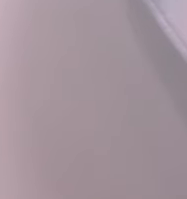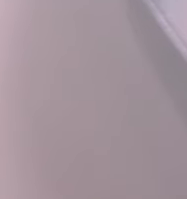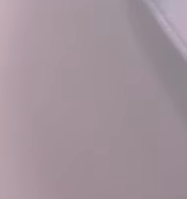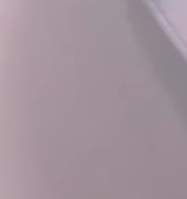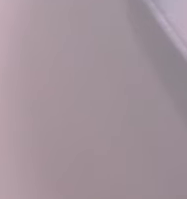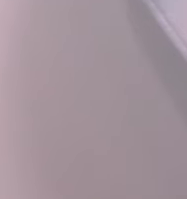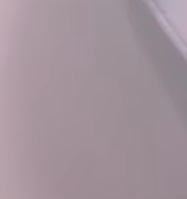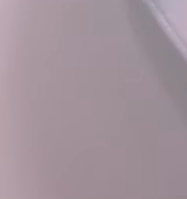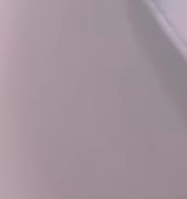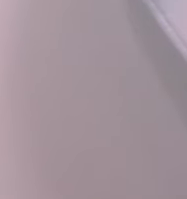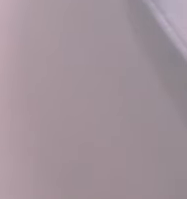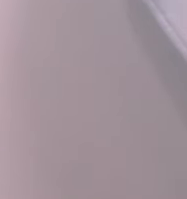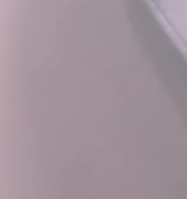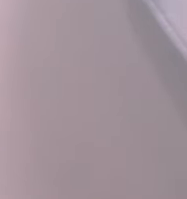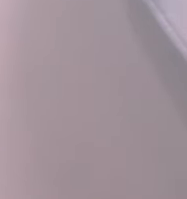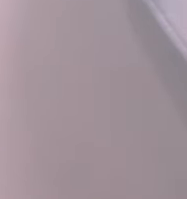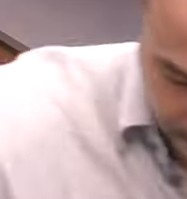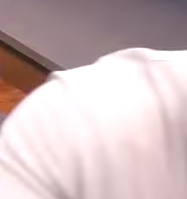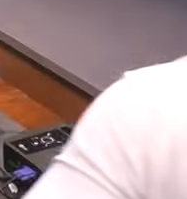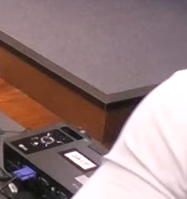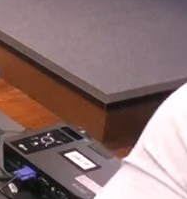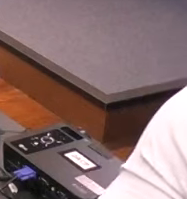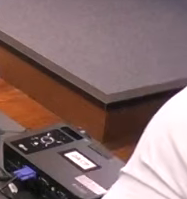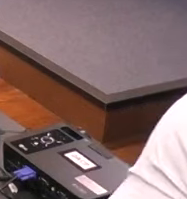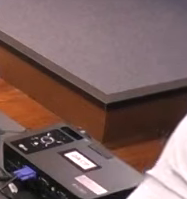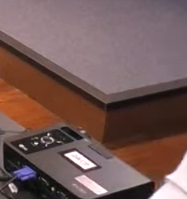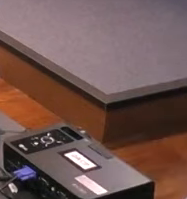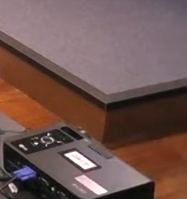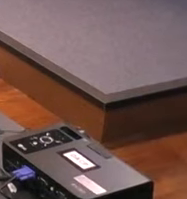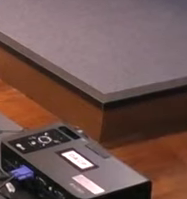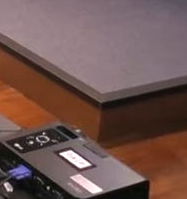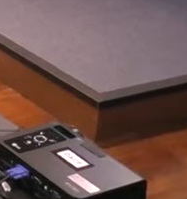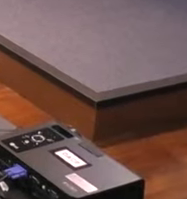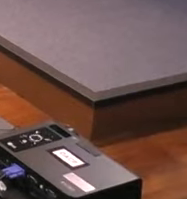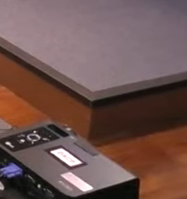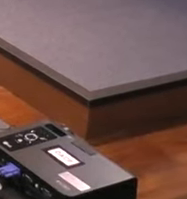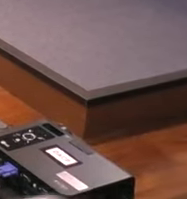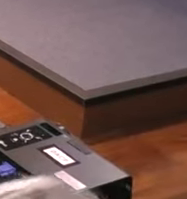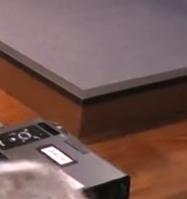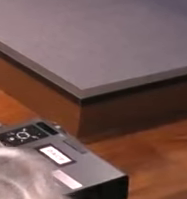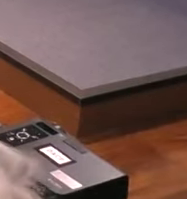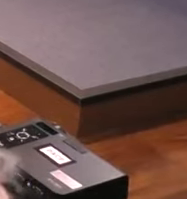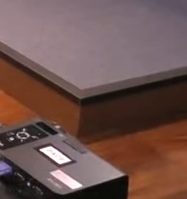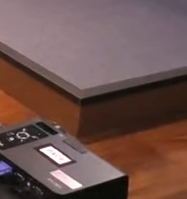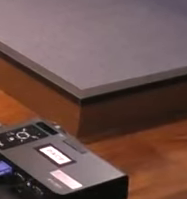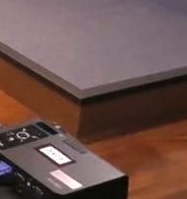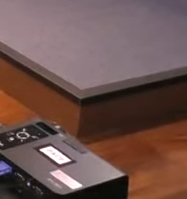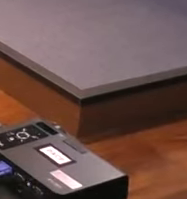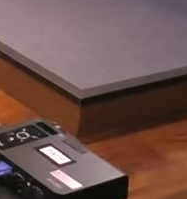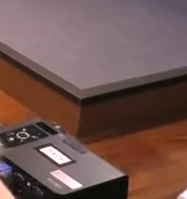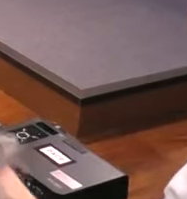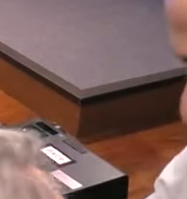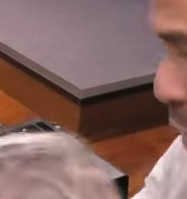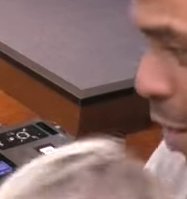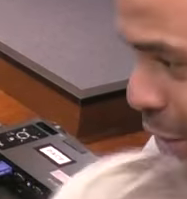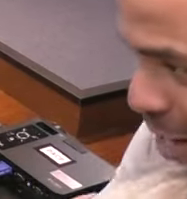a todos. Queria iniciar aqui saudando todos os deputados aqui em nome do presidente Rodrigo Amorim.